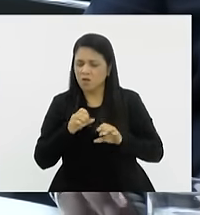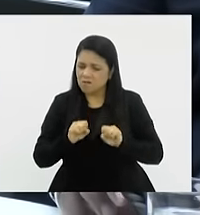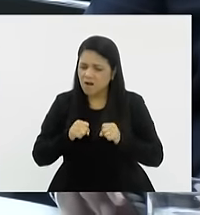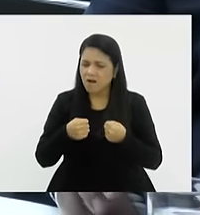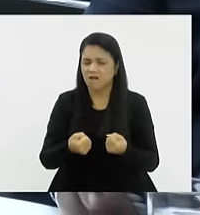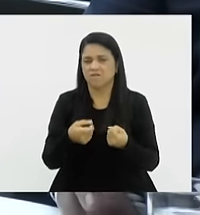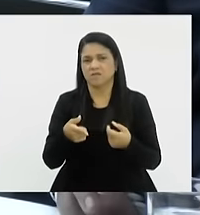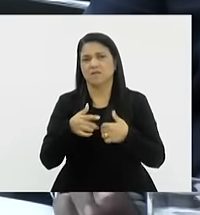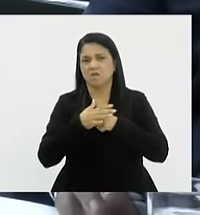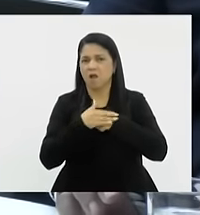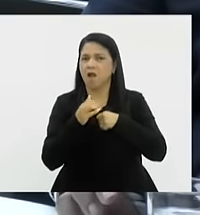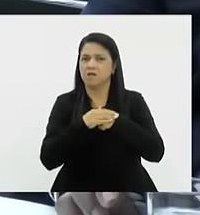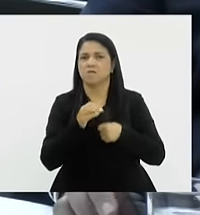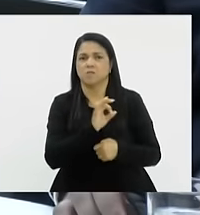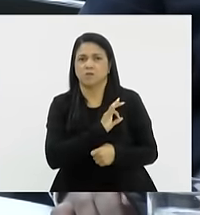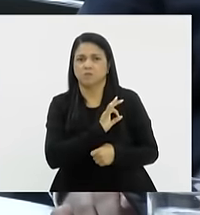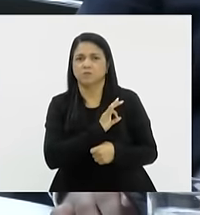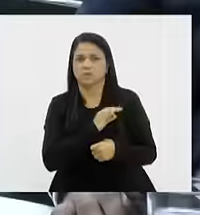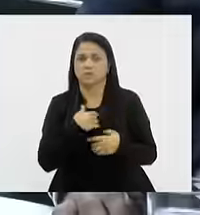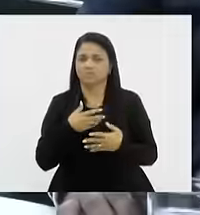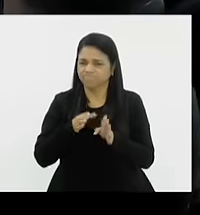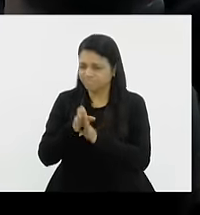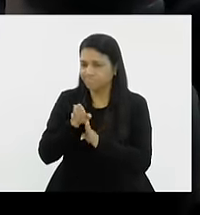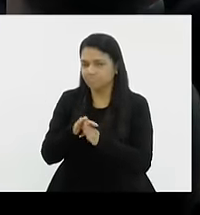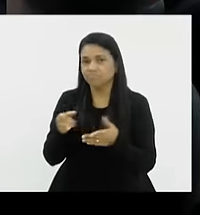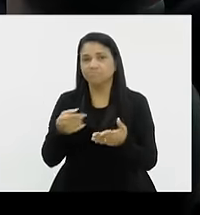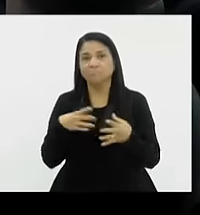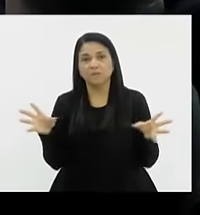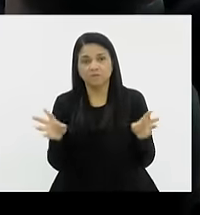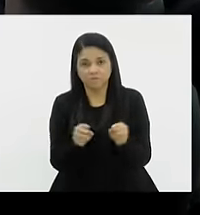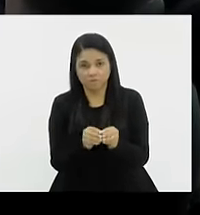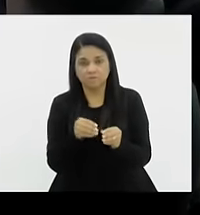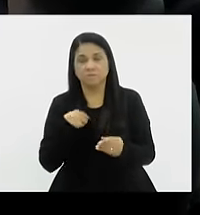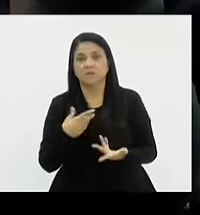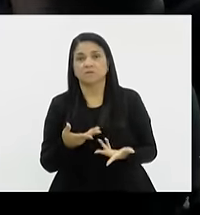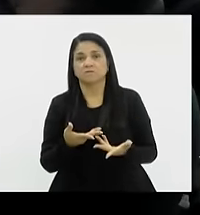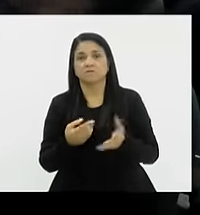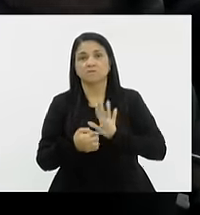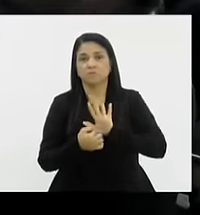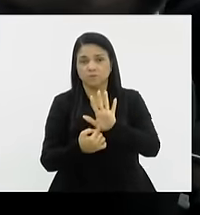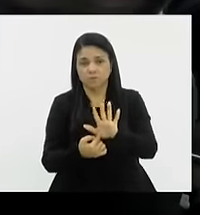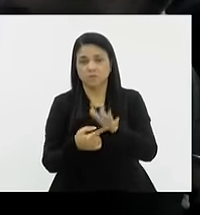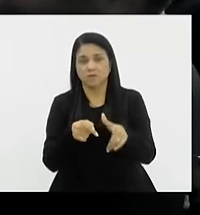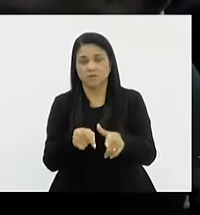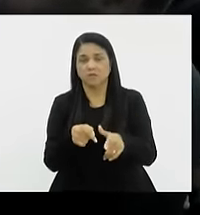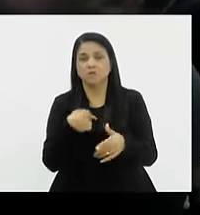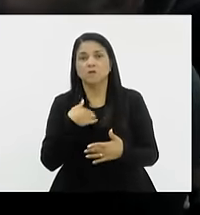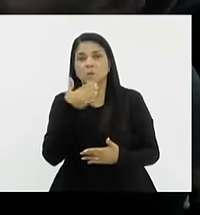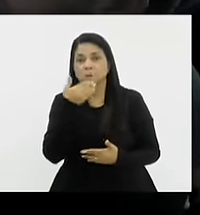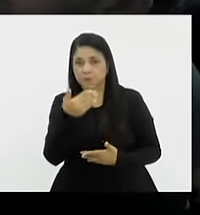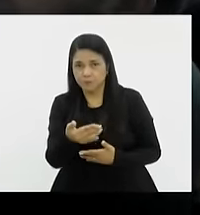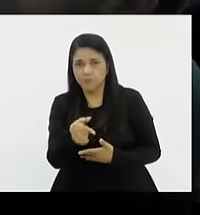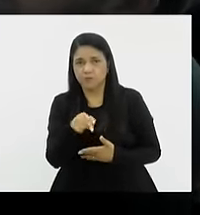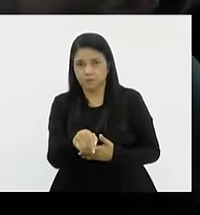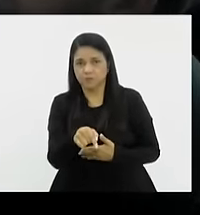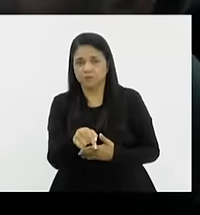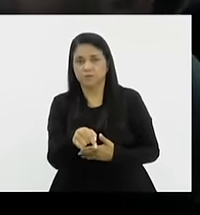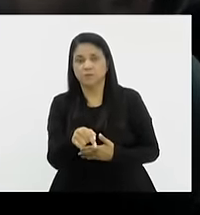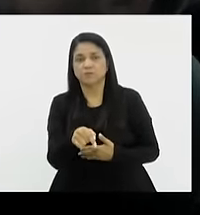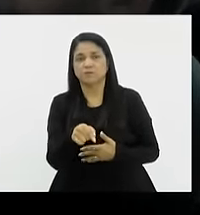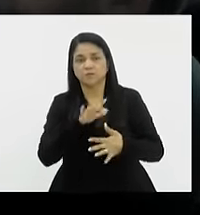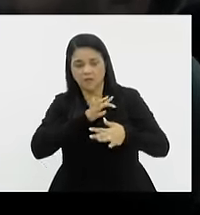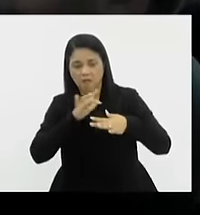Essa é a minha recomendação para vocês. Então, muito obrigado. Para encerrar, só passar rapidamente, só para ilustrar, mas eu pedi que pegasse nas